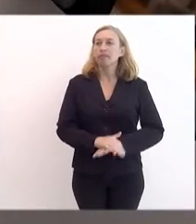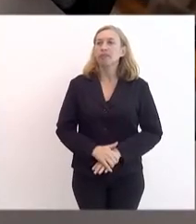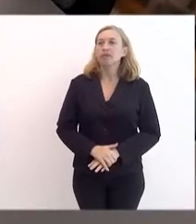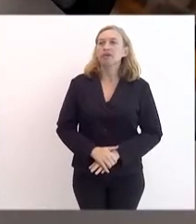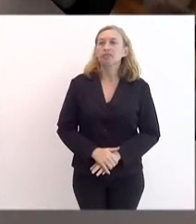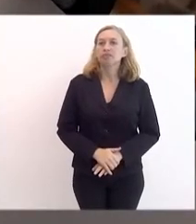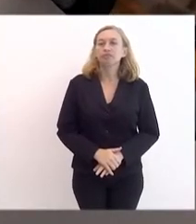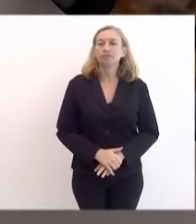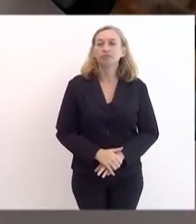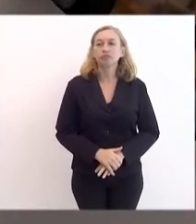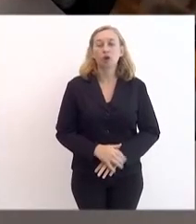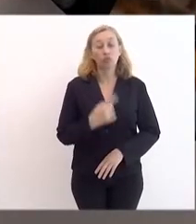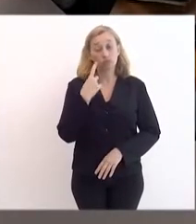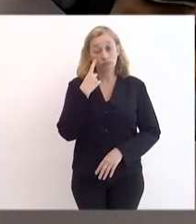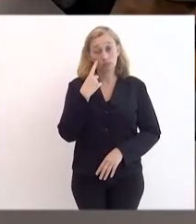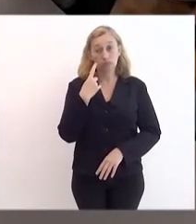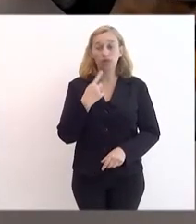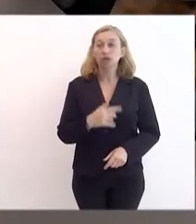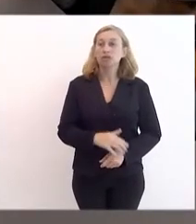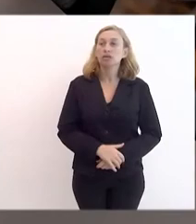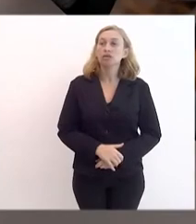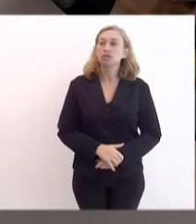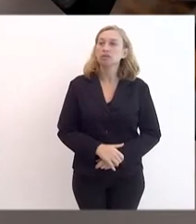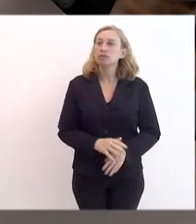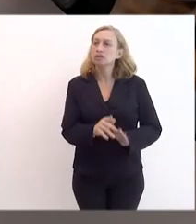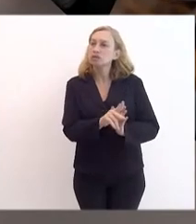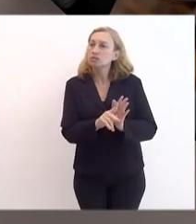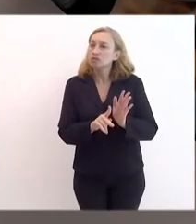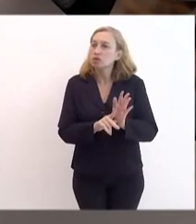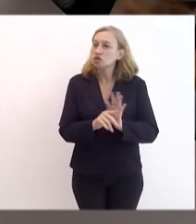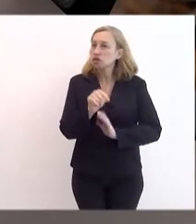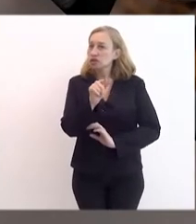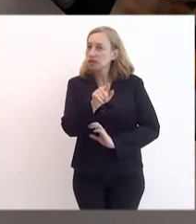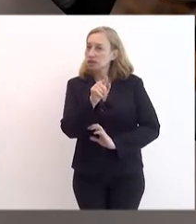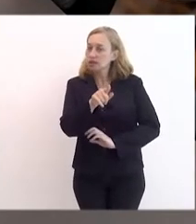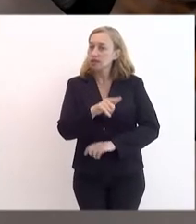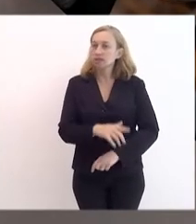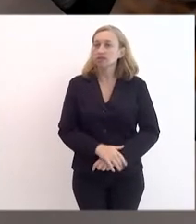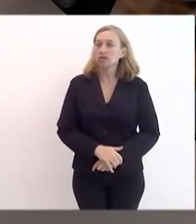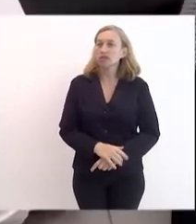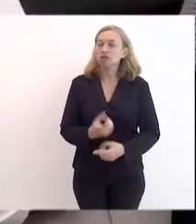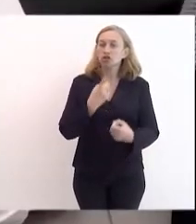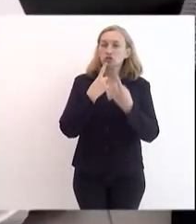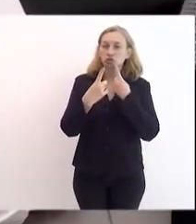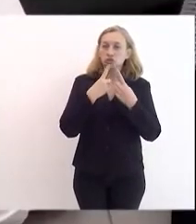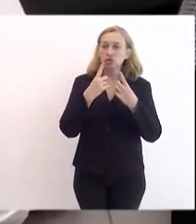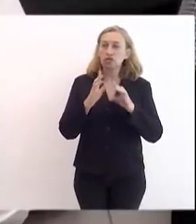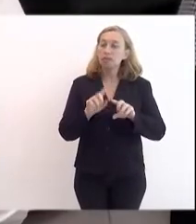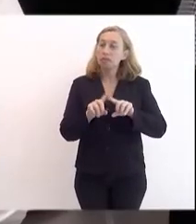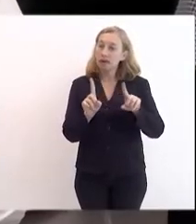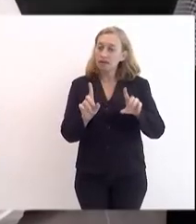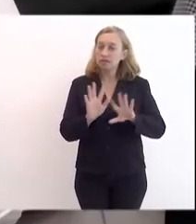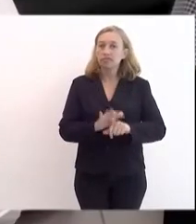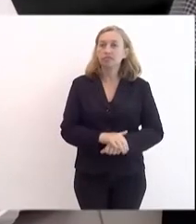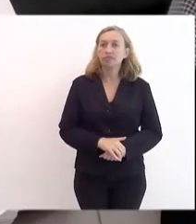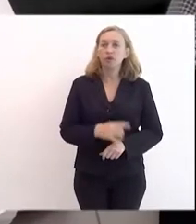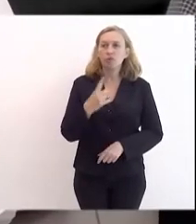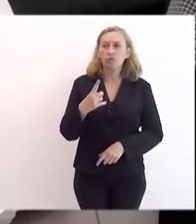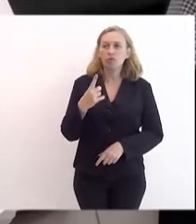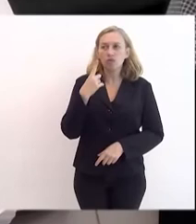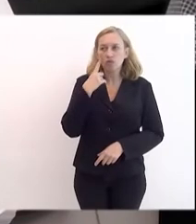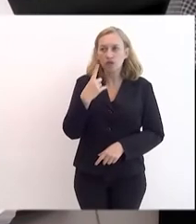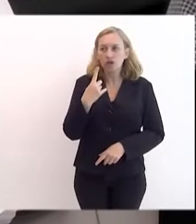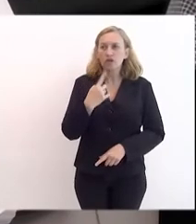Eu prevendo que esse projeto é polêmico, que seria objeto de discussão, nós vamos ver o que